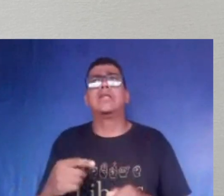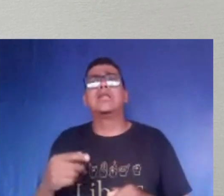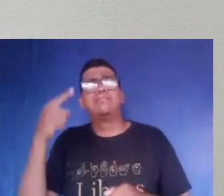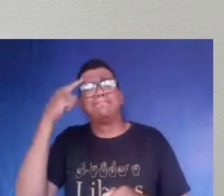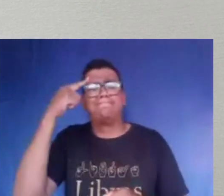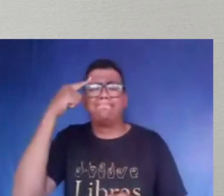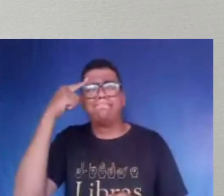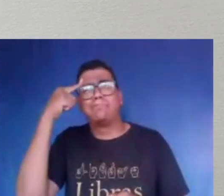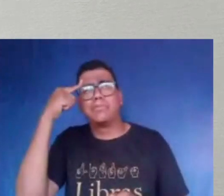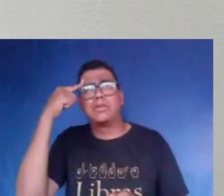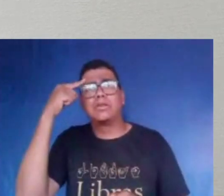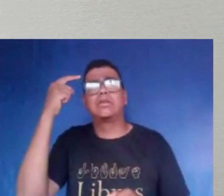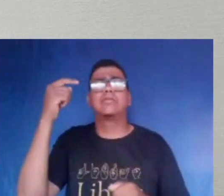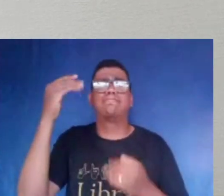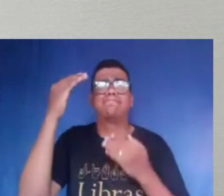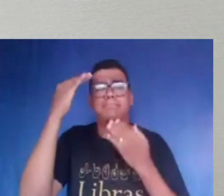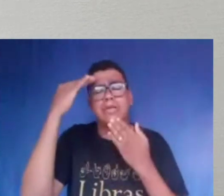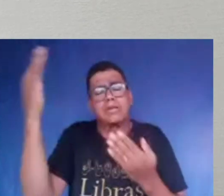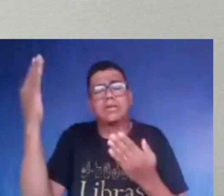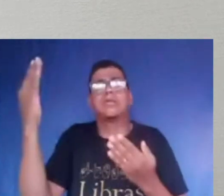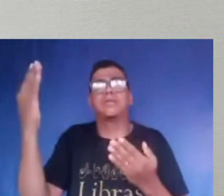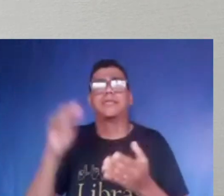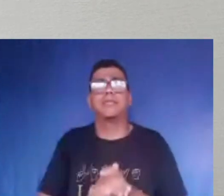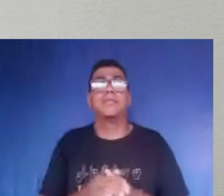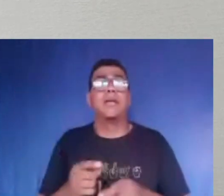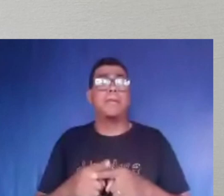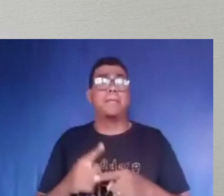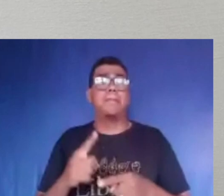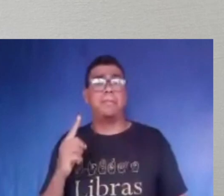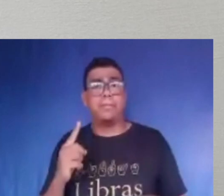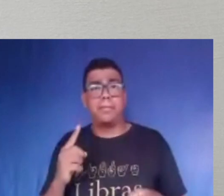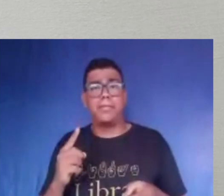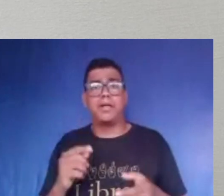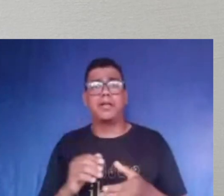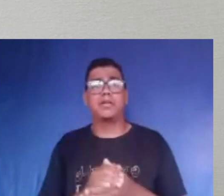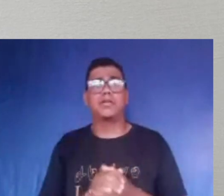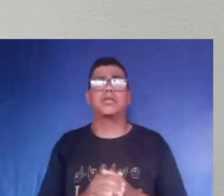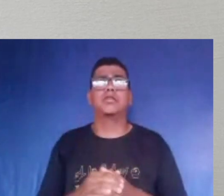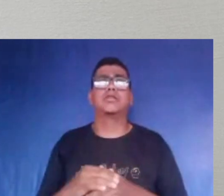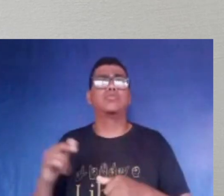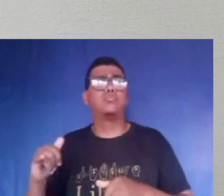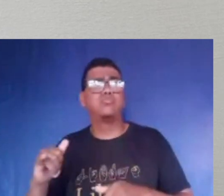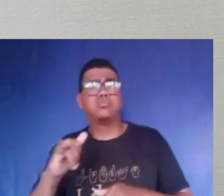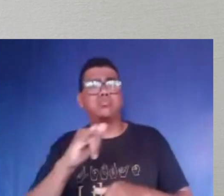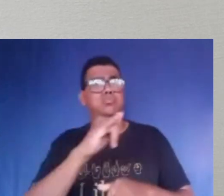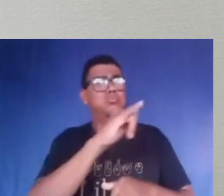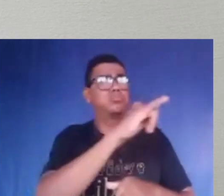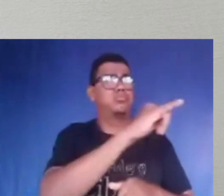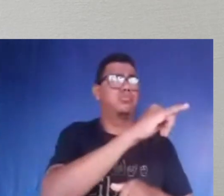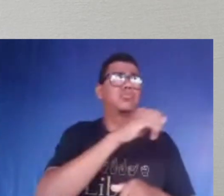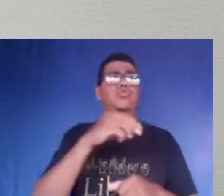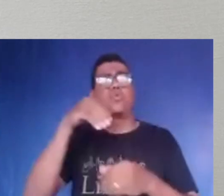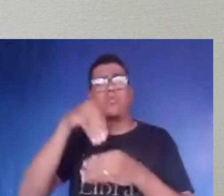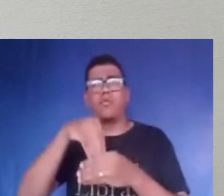menos desconfortável, né? Menos grave do que a nossa. Mas toda essa logística, né, de transporte de